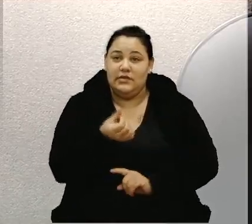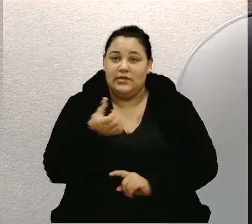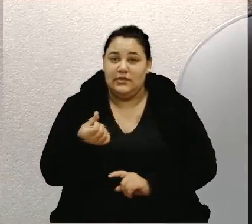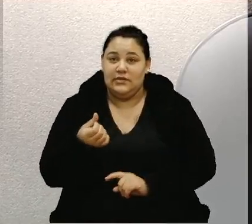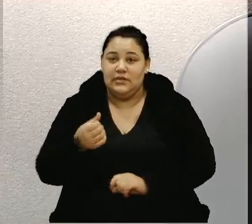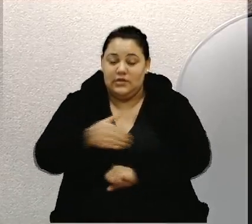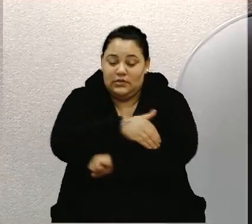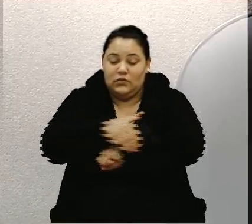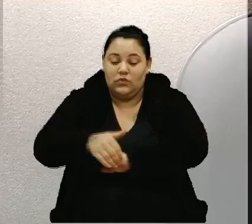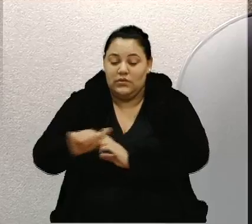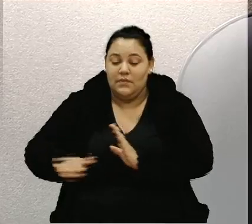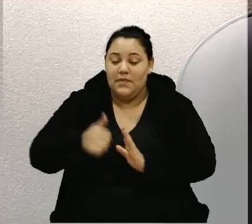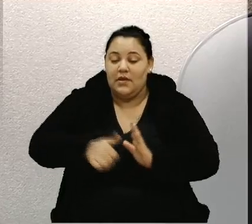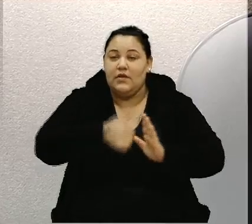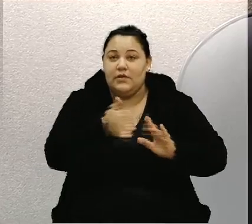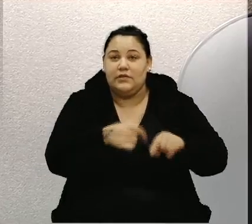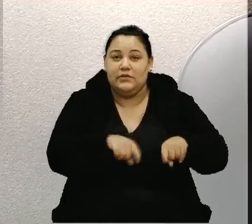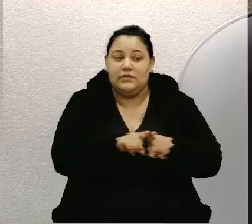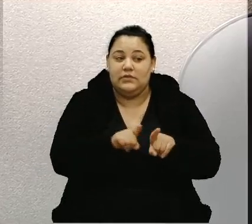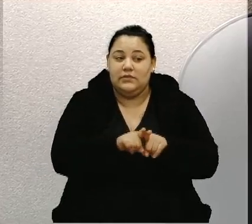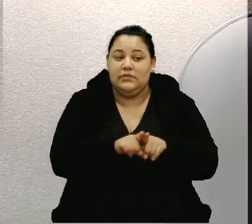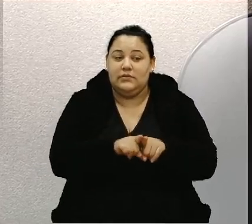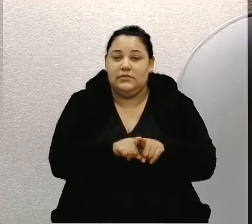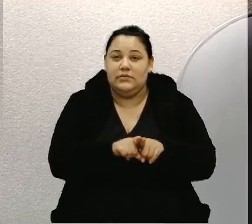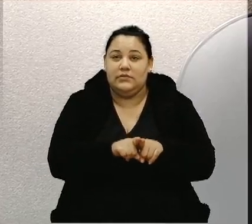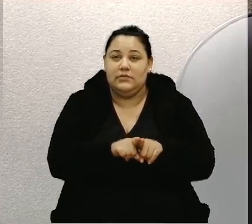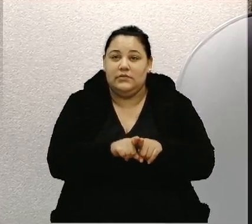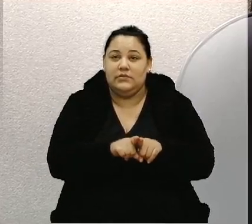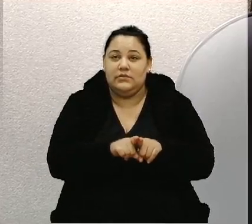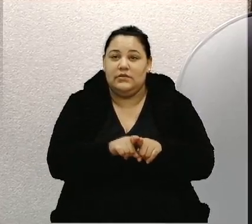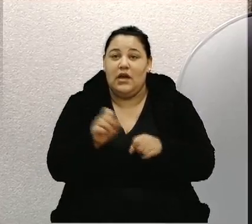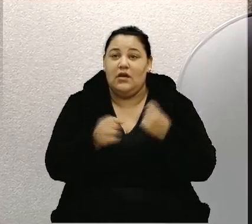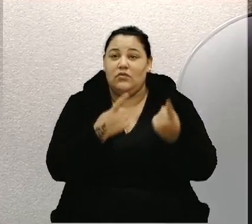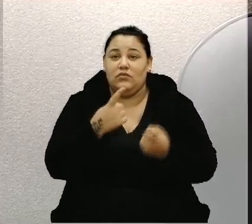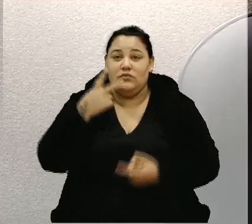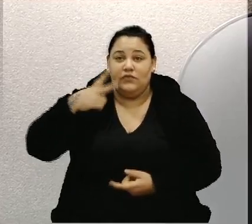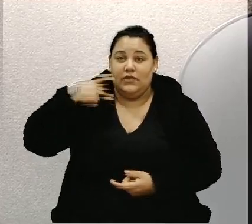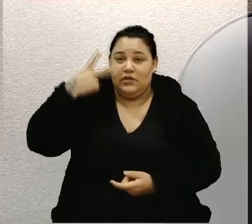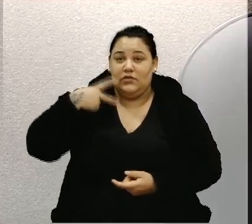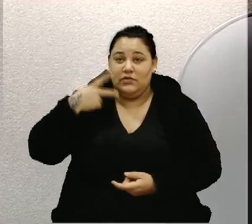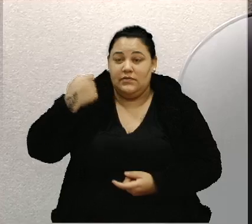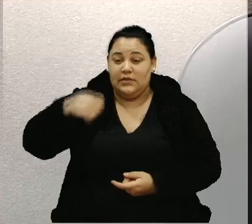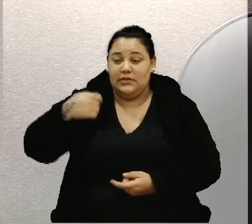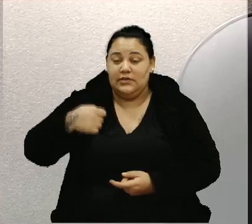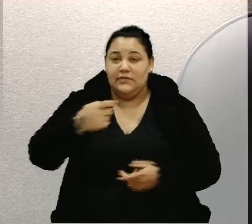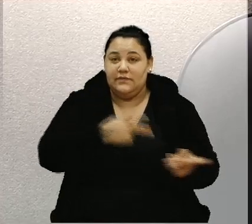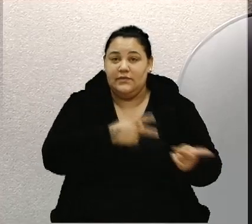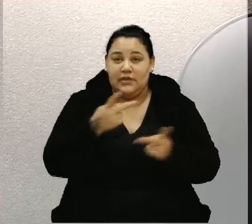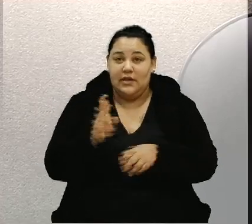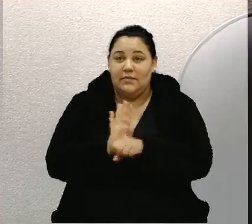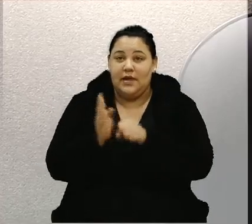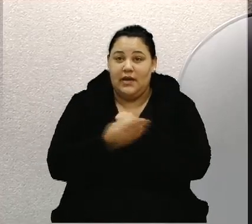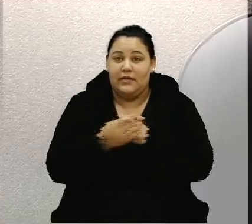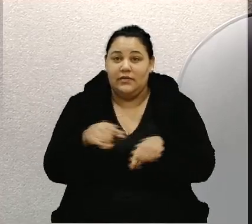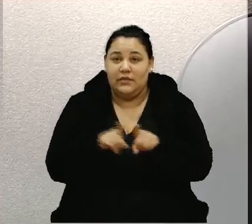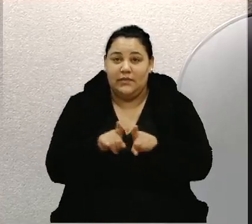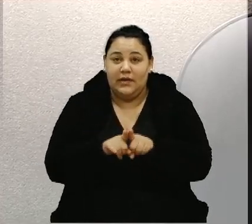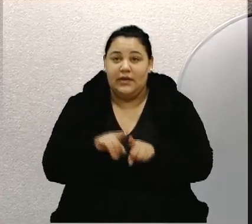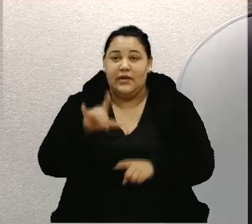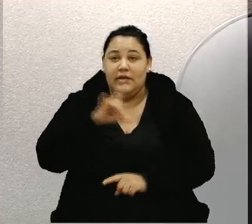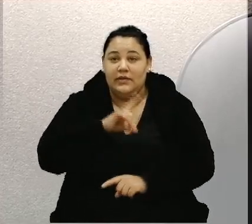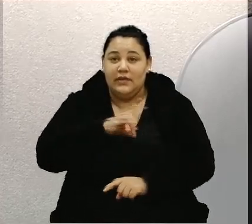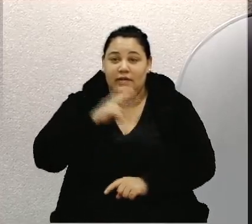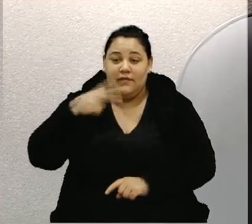ruas, melhorias na Olha, eu preciso dizer que alguns vereadores precisam ir para alguns bairros. Tem vereador aqui que